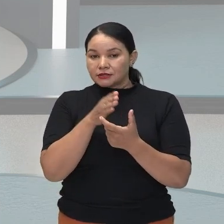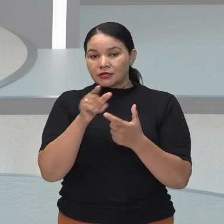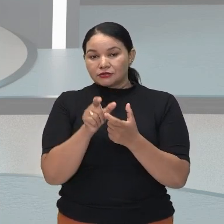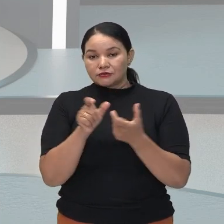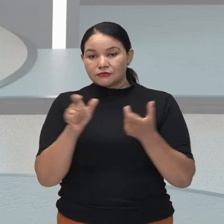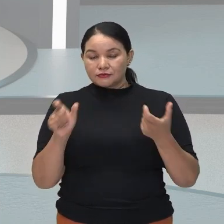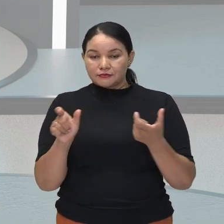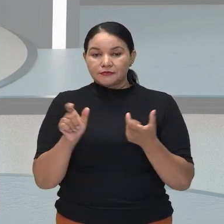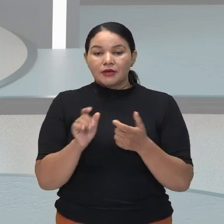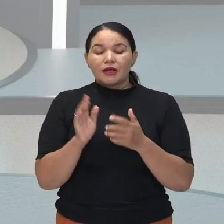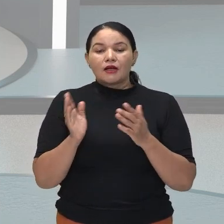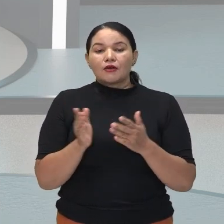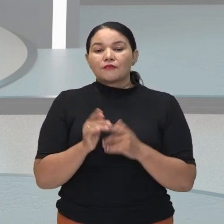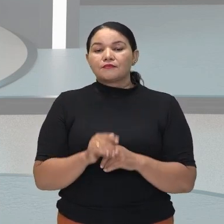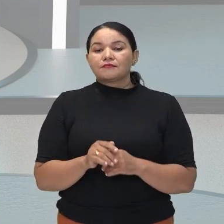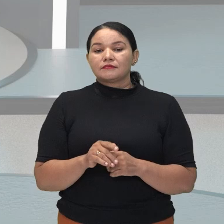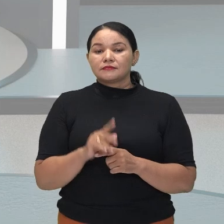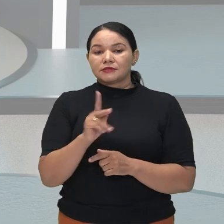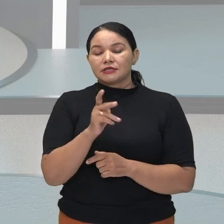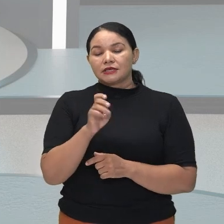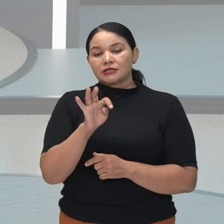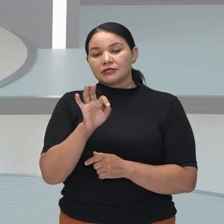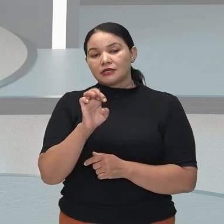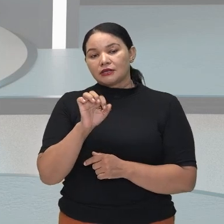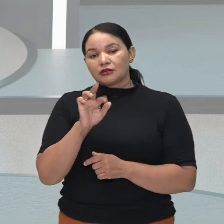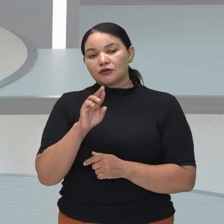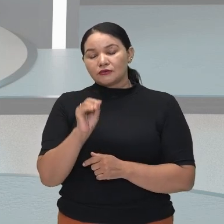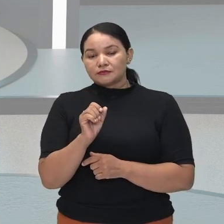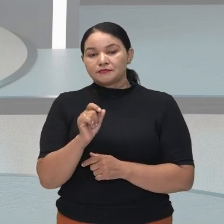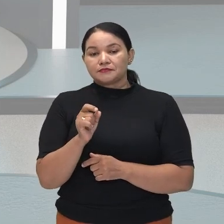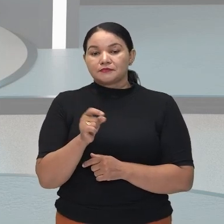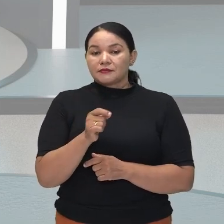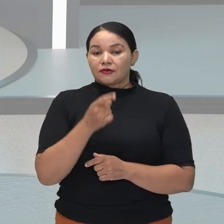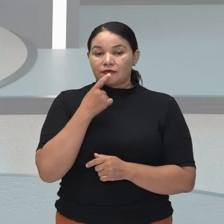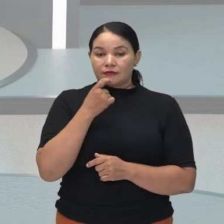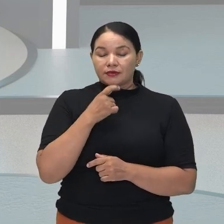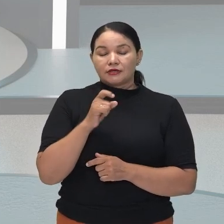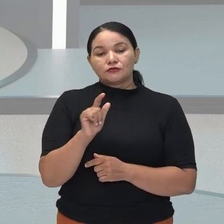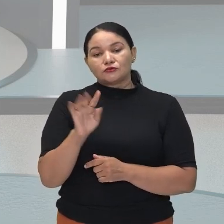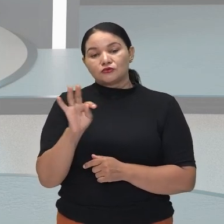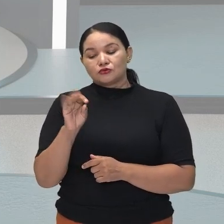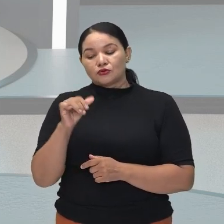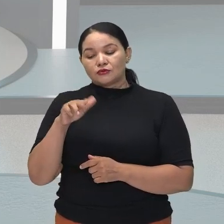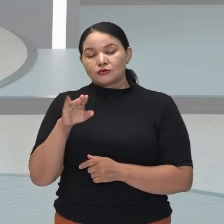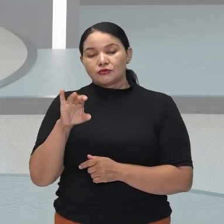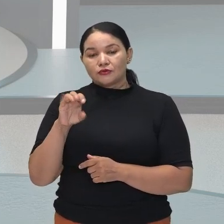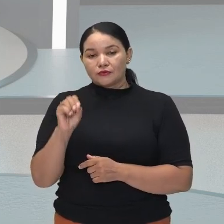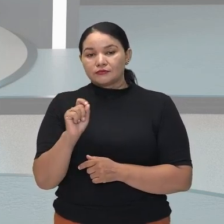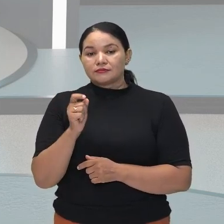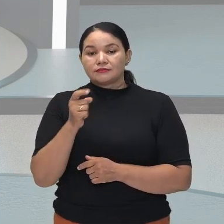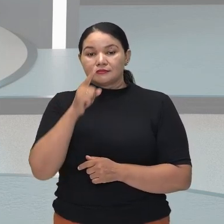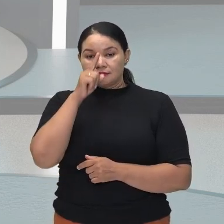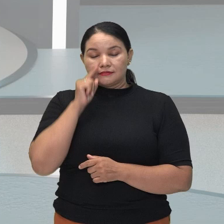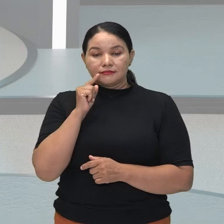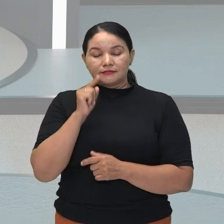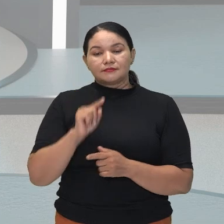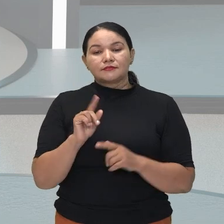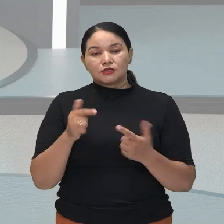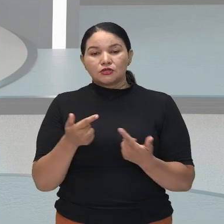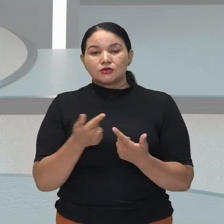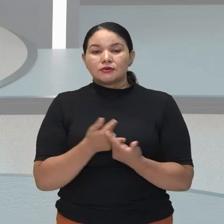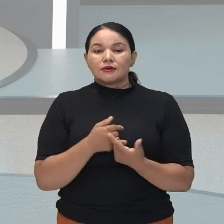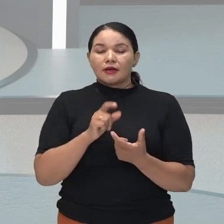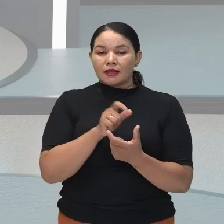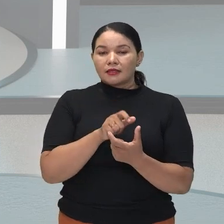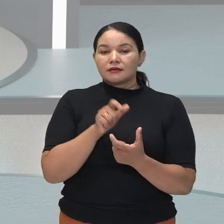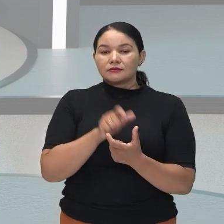hetero, e amarelo, nós temos tônico, que vai significar diferente, distinto, E o tônico